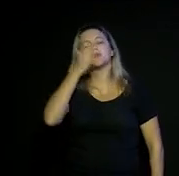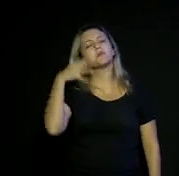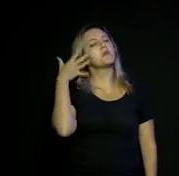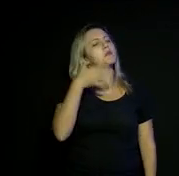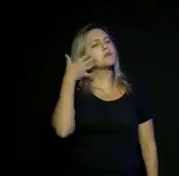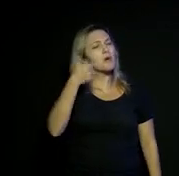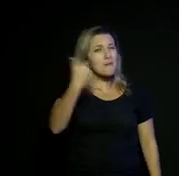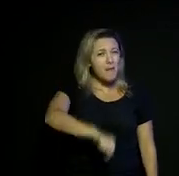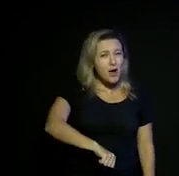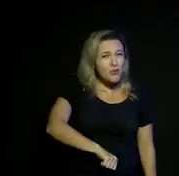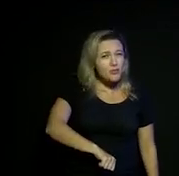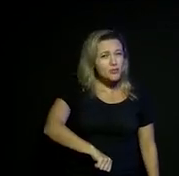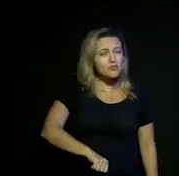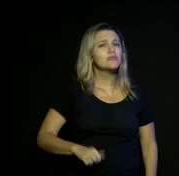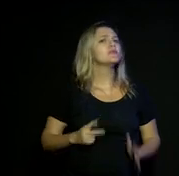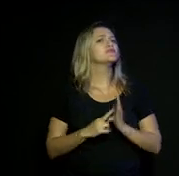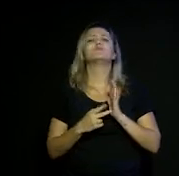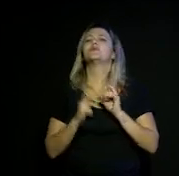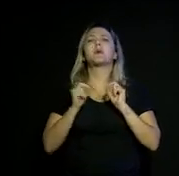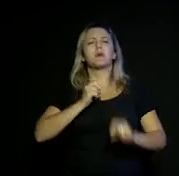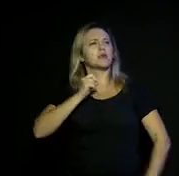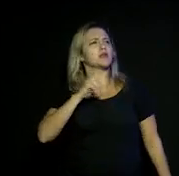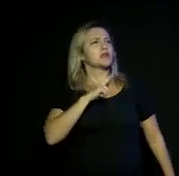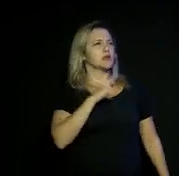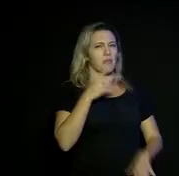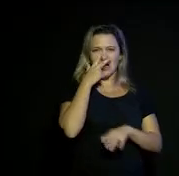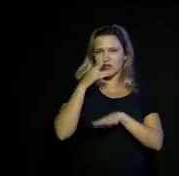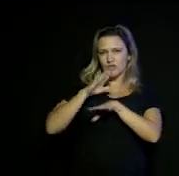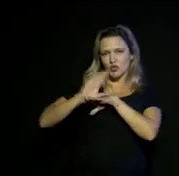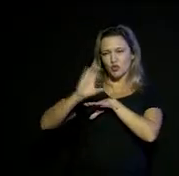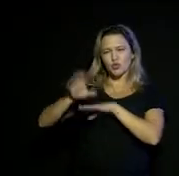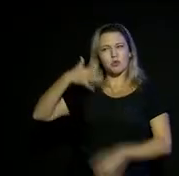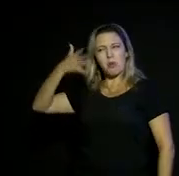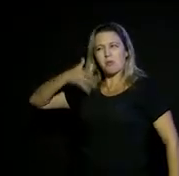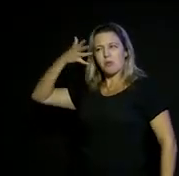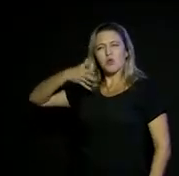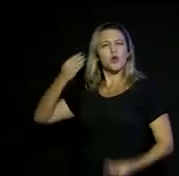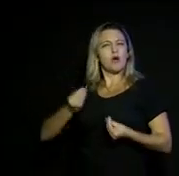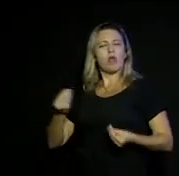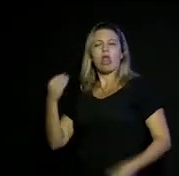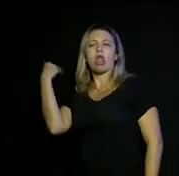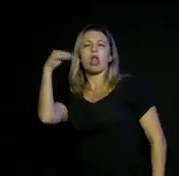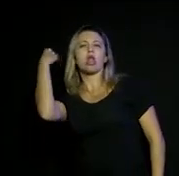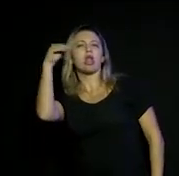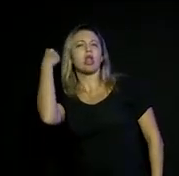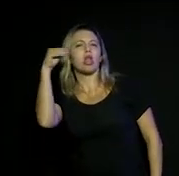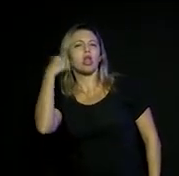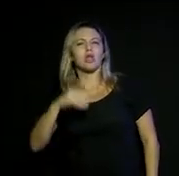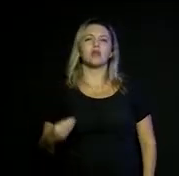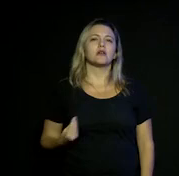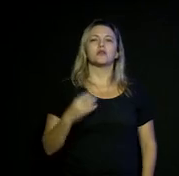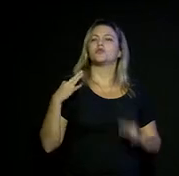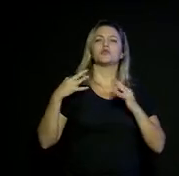sai pensando nele, nossa, que cara bom, hein? Que oratória, será que ele dá curso de oratória? Como fala bem, como convence, isso é um mau